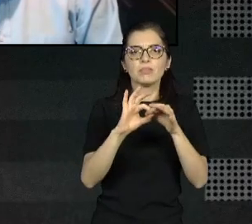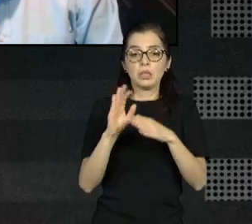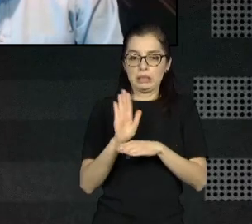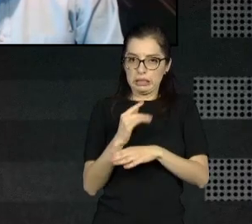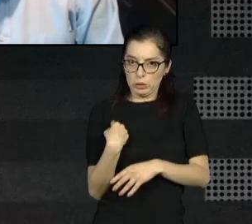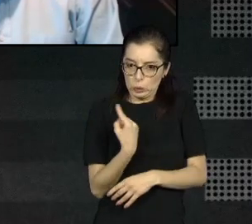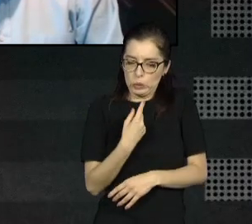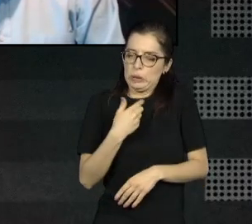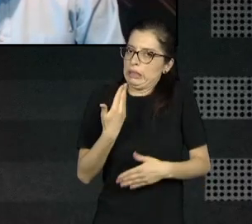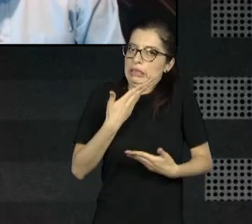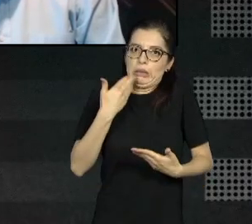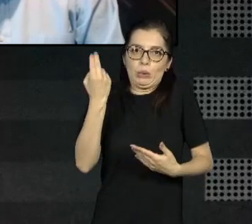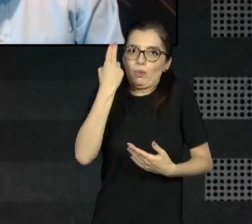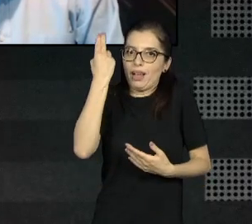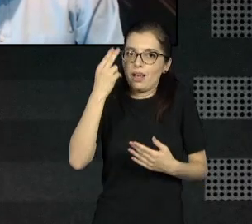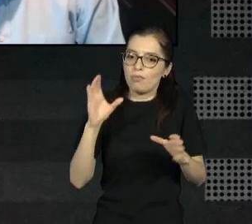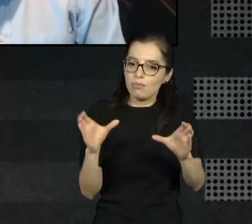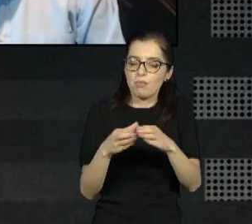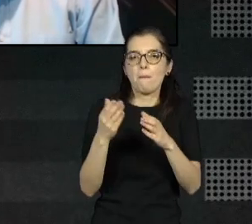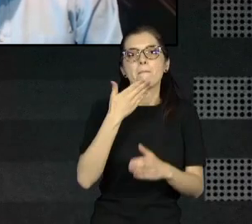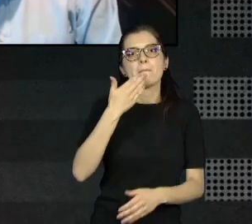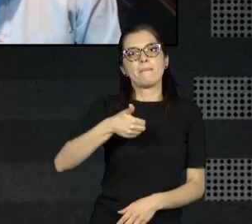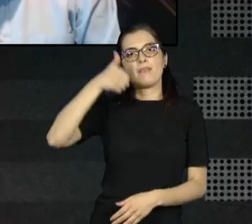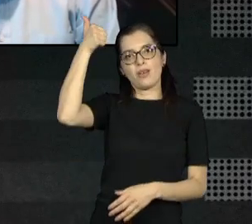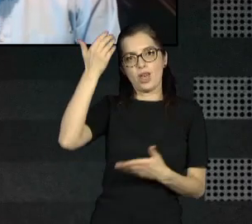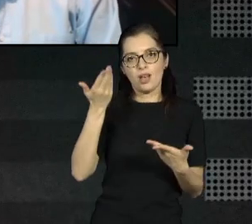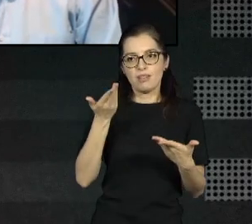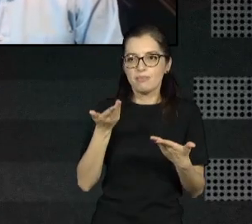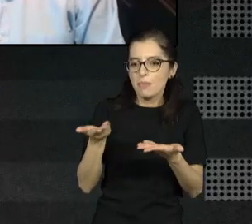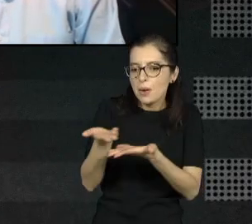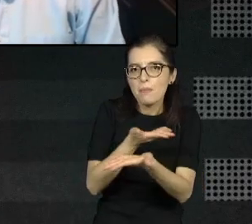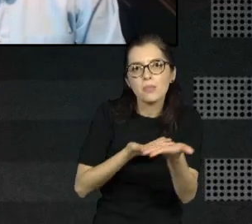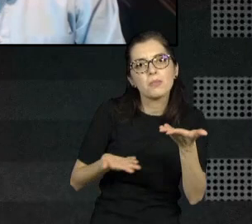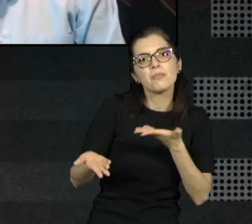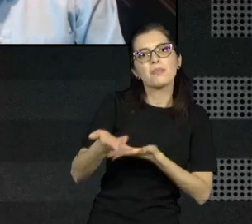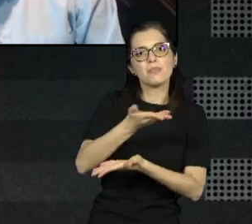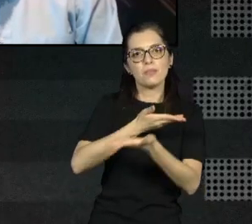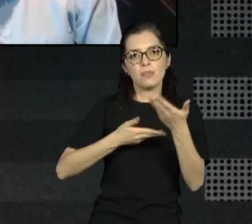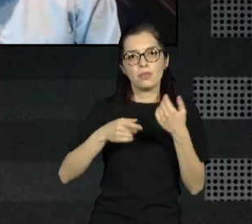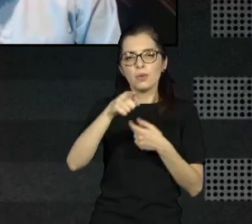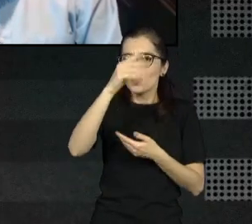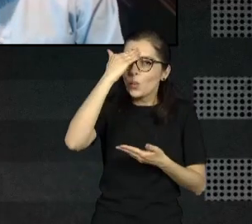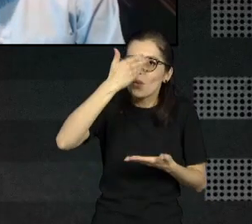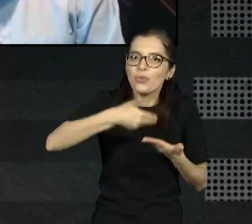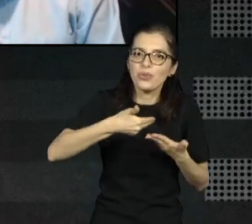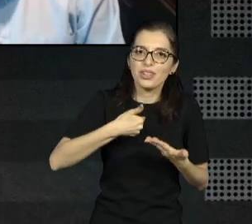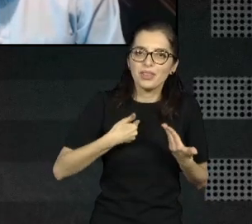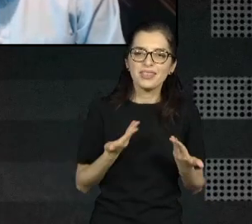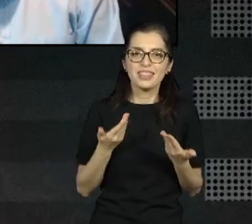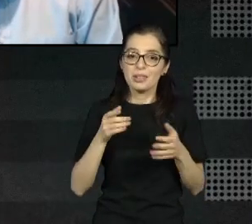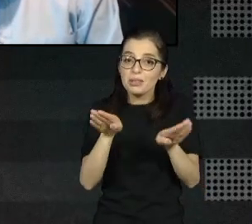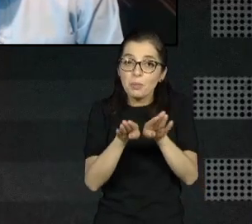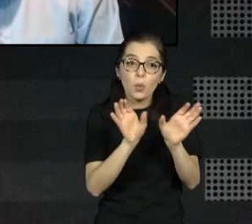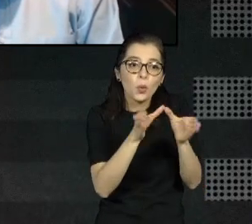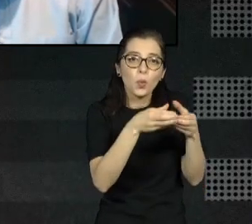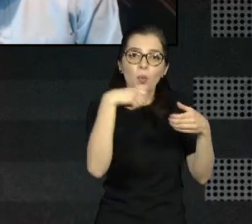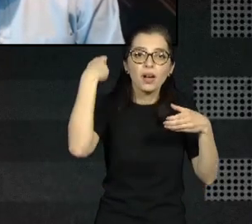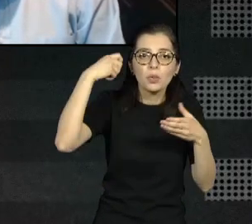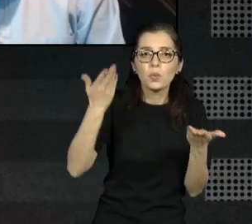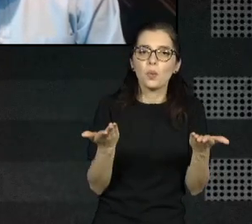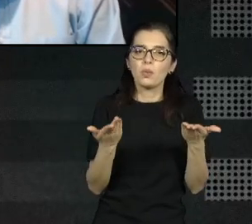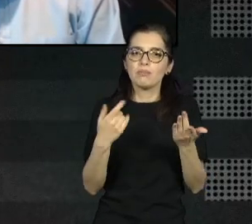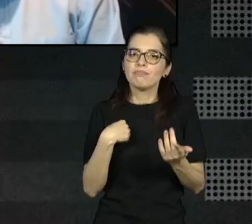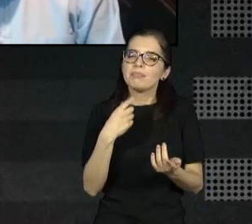confiou que a gente ia pegar os personagens dele, os filhos dele, ia tratar com todo carinho e amor de